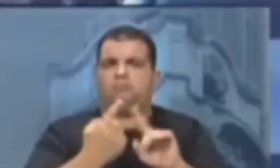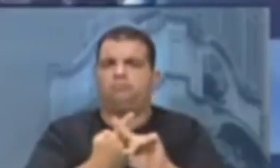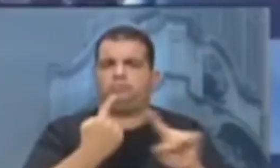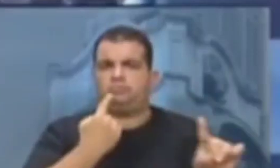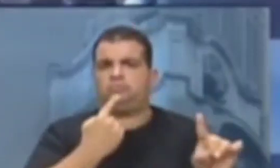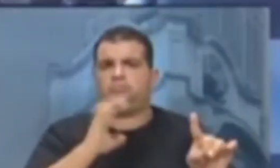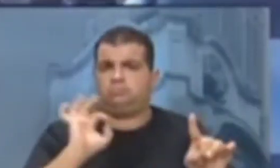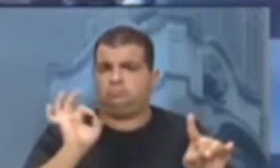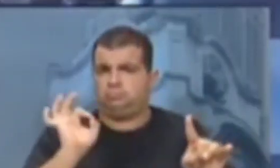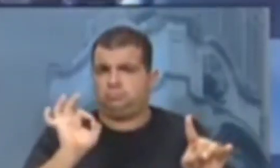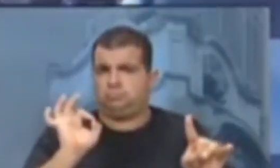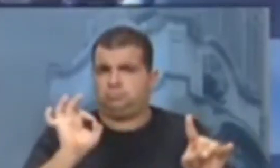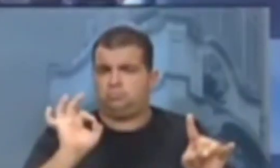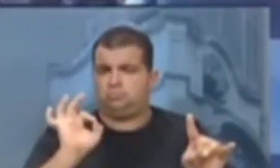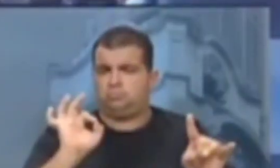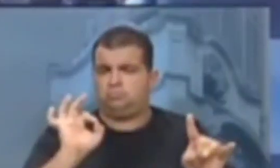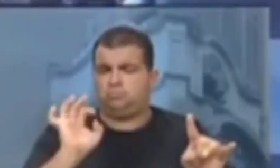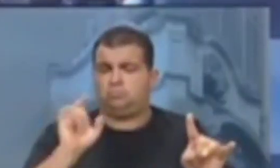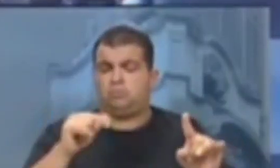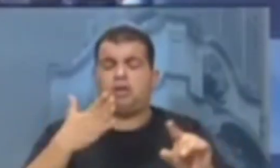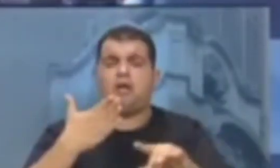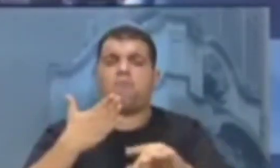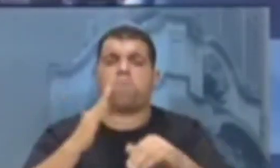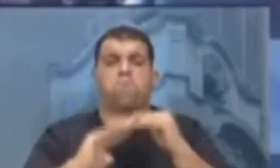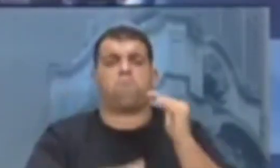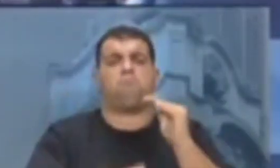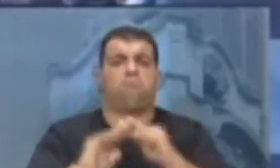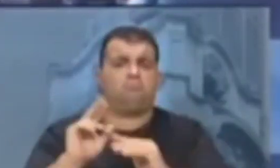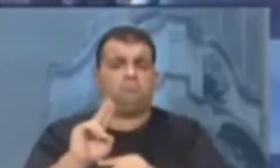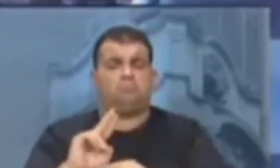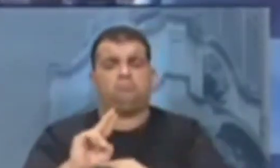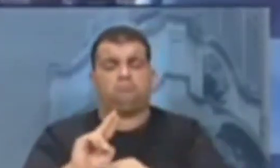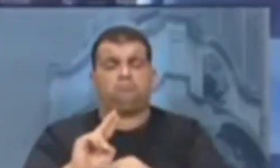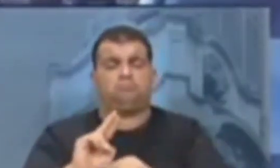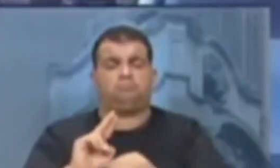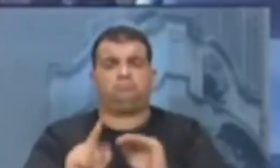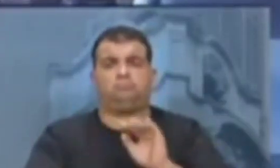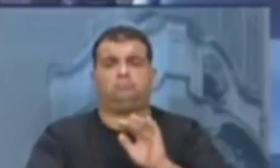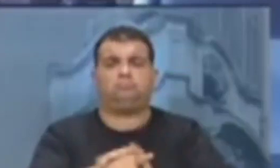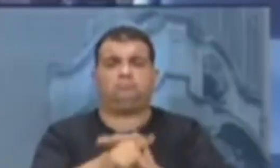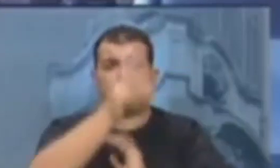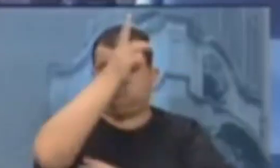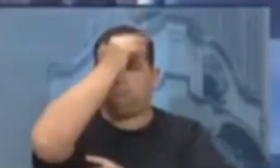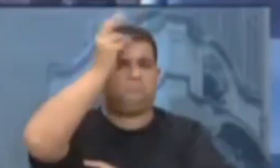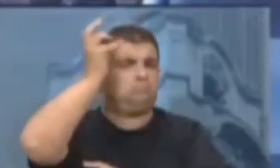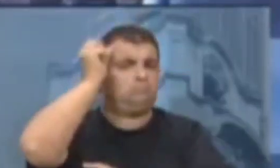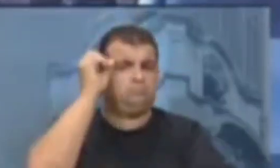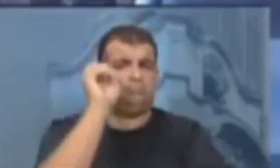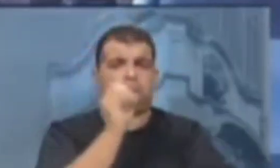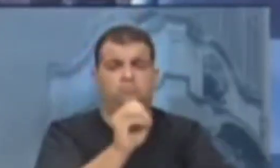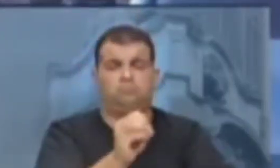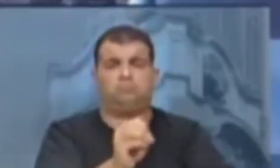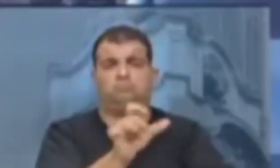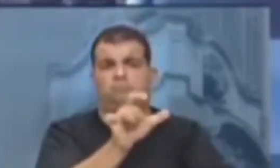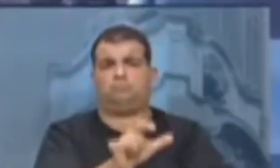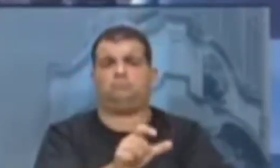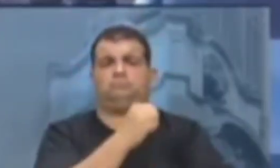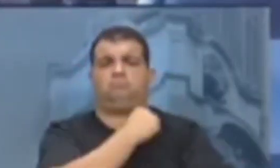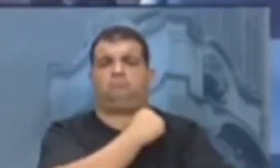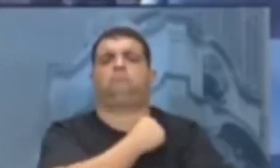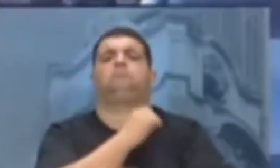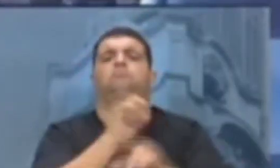risco, e essa é a prática que vem sendo instituída pela Prefeitura de Porto Alegre e pelo prefeito Sebastião